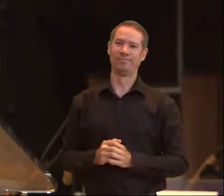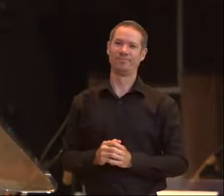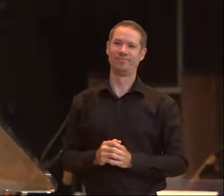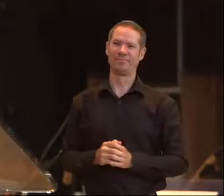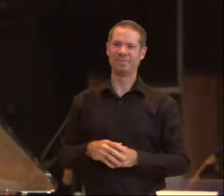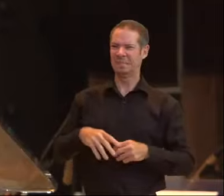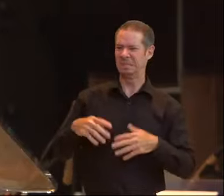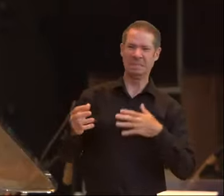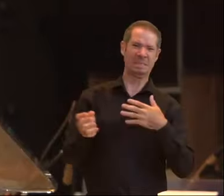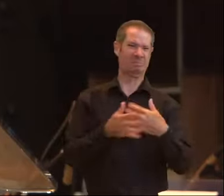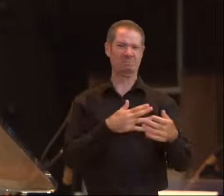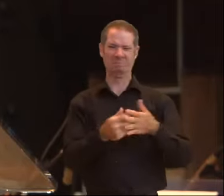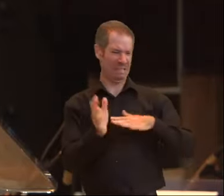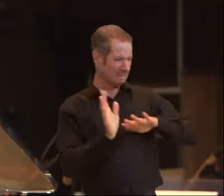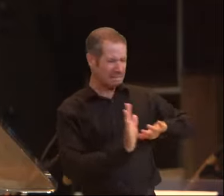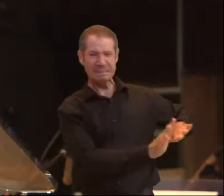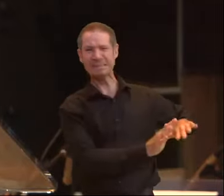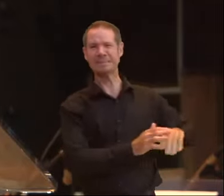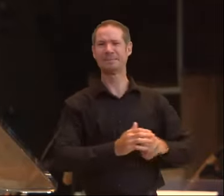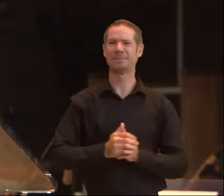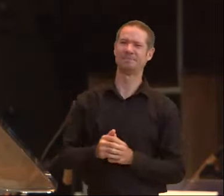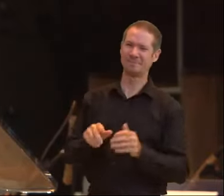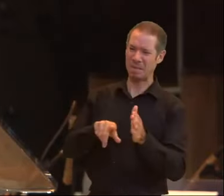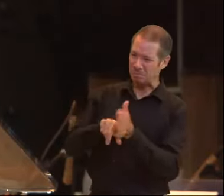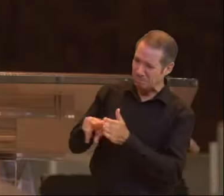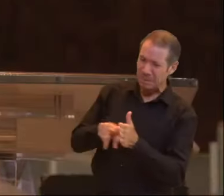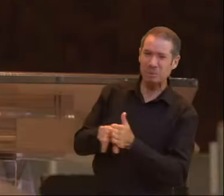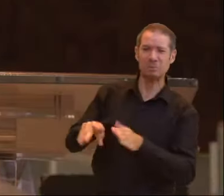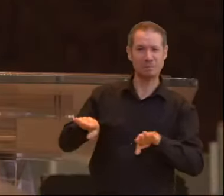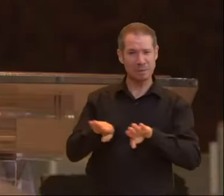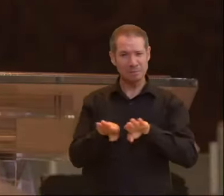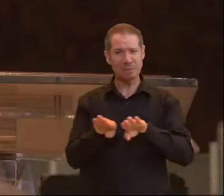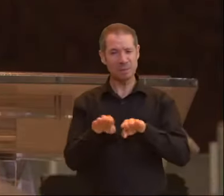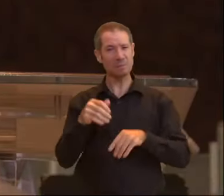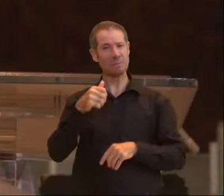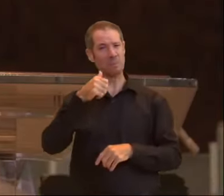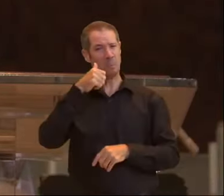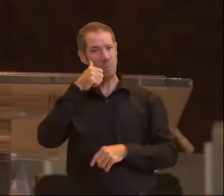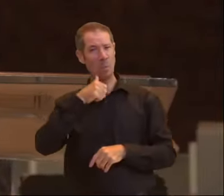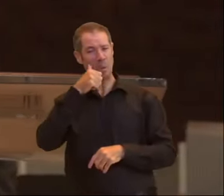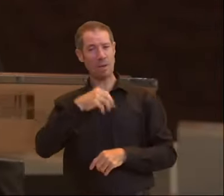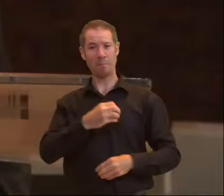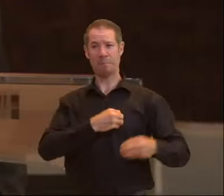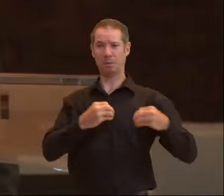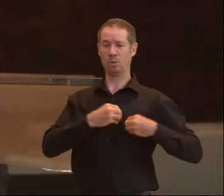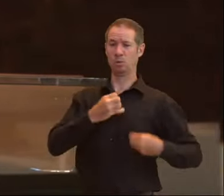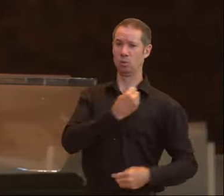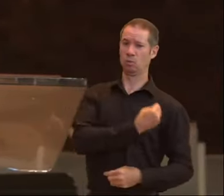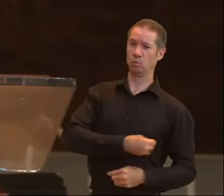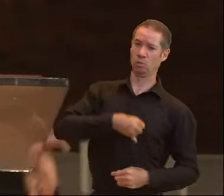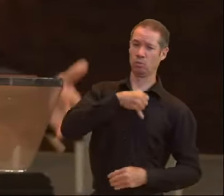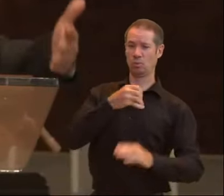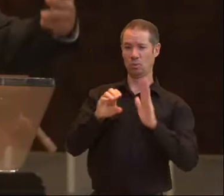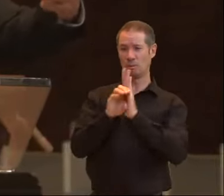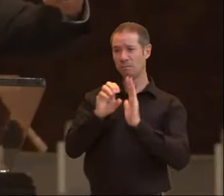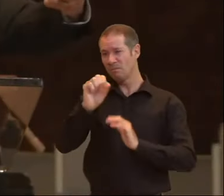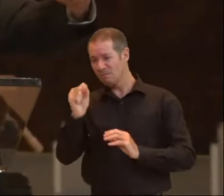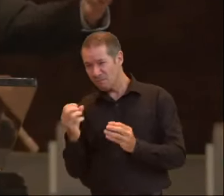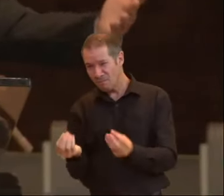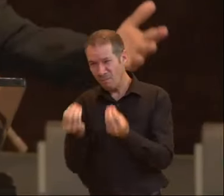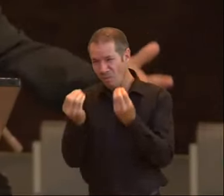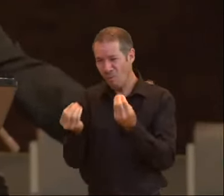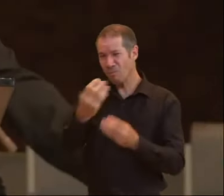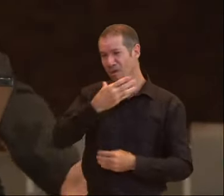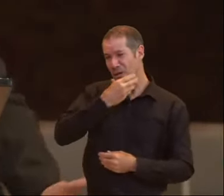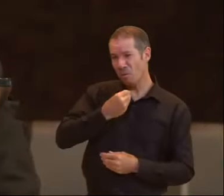Quero nem saber. Talvez tenham perguntado também para aquela mulher pecadora de João capítulo 8, como é que pode